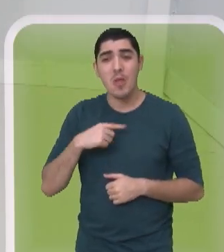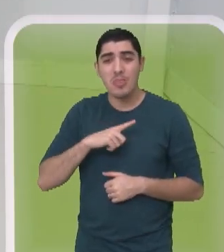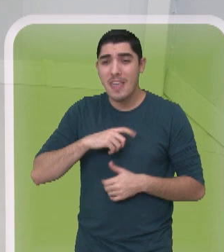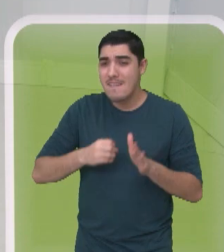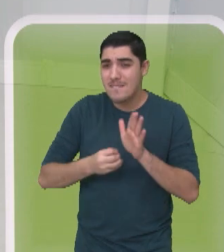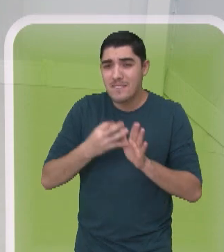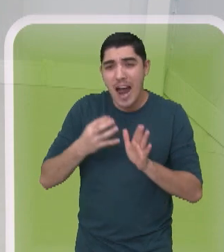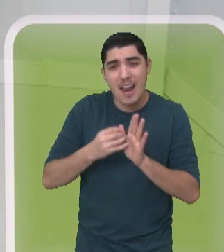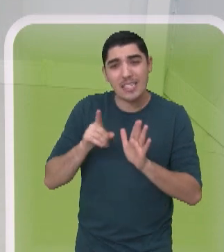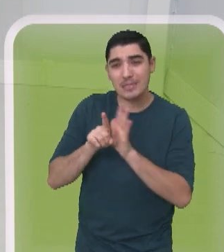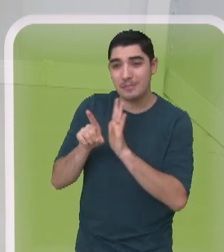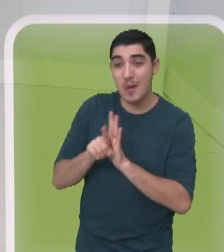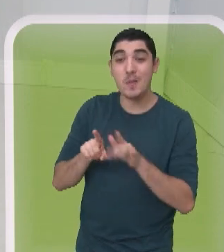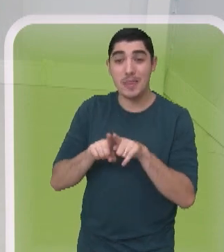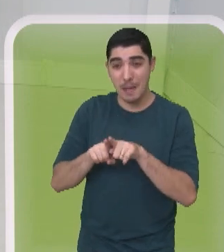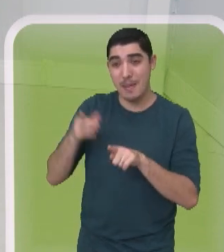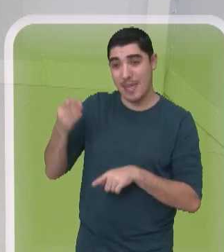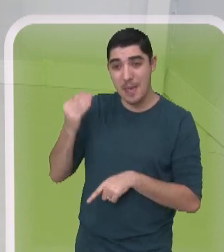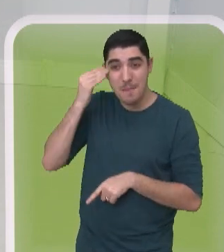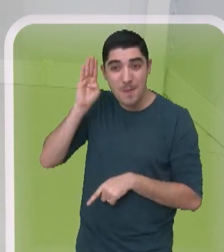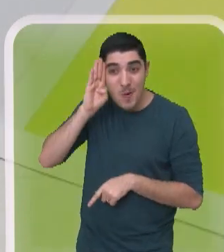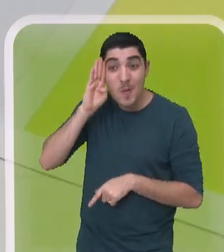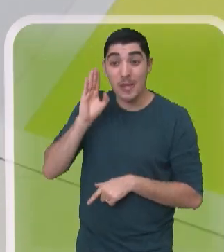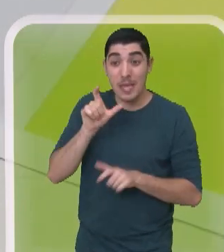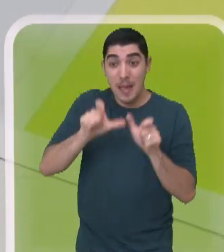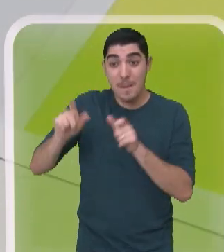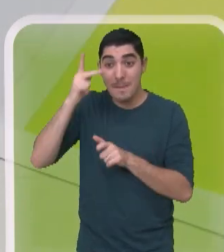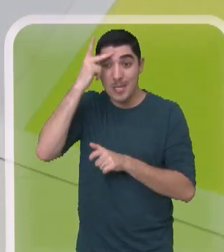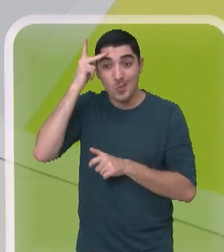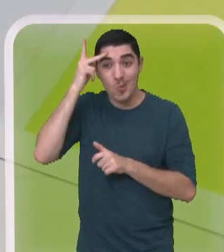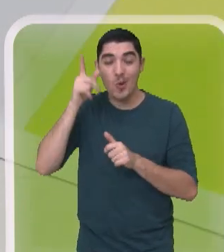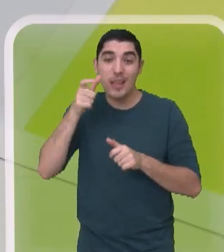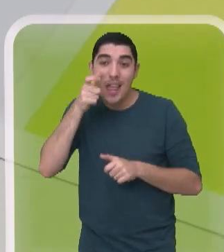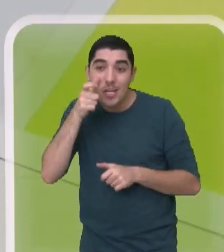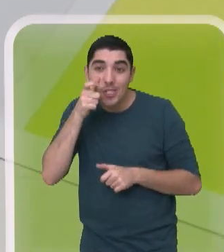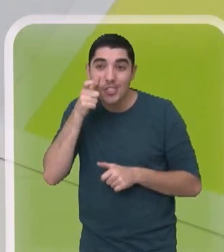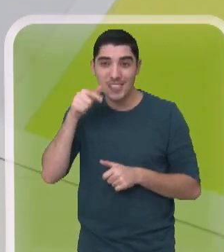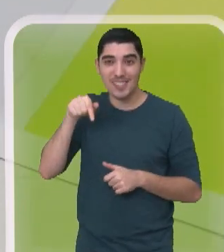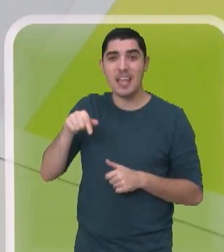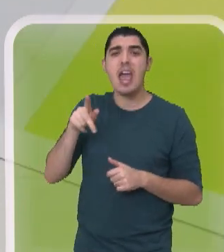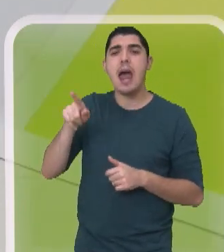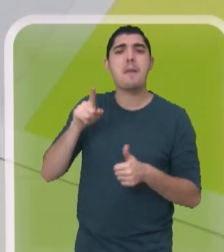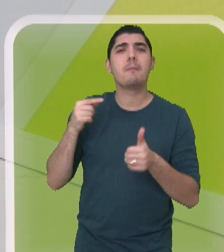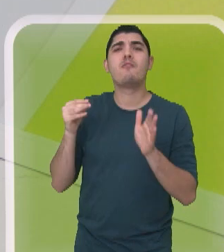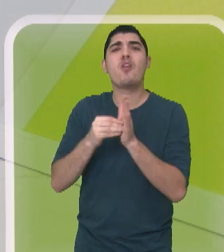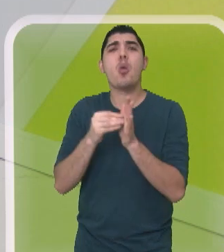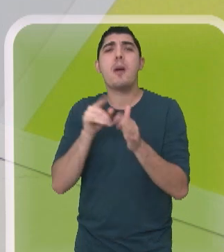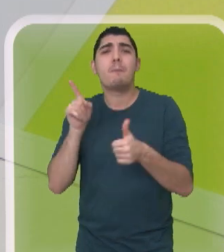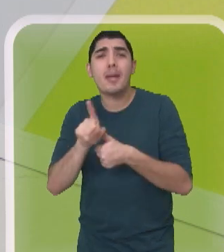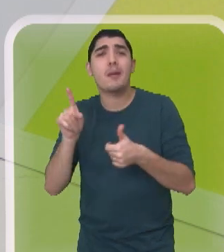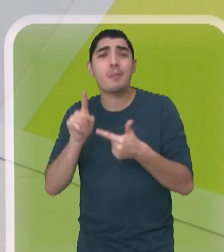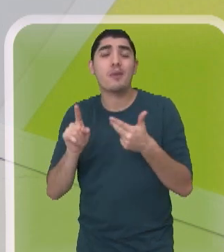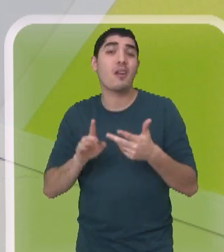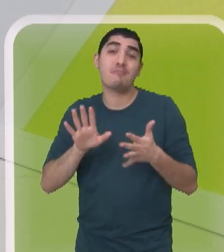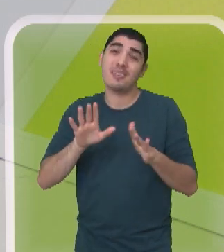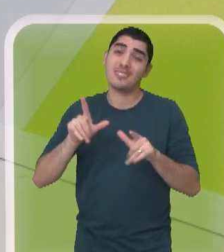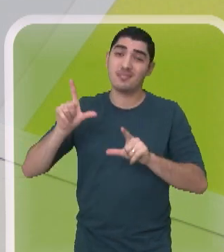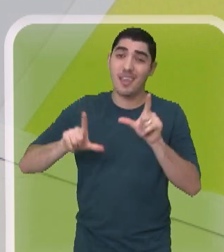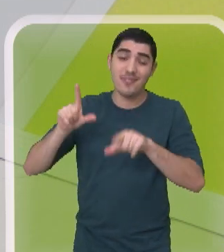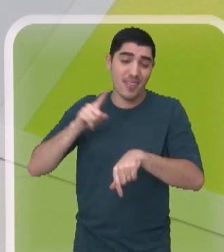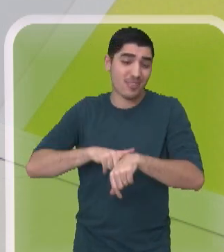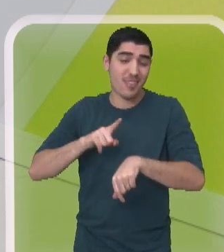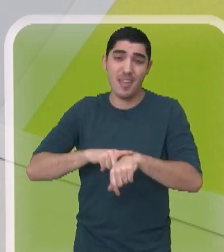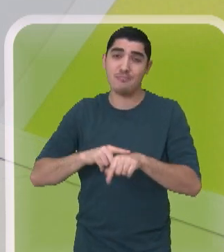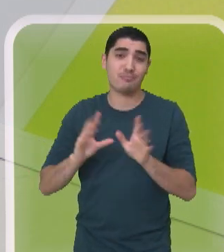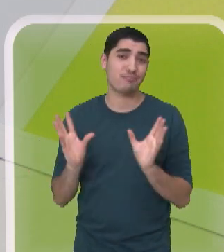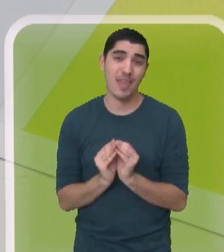fazer, acredito que o Brunão também, e o torcedor da Águia que está acompanhando em casa também, ele, o Vieira não perguntou tal coisa, porque o tempo TV é reduzido, mas já